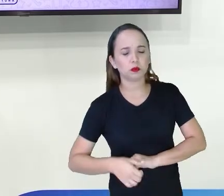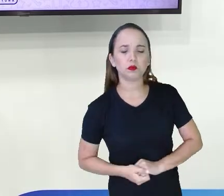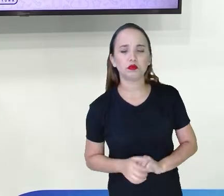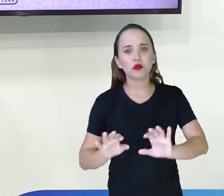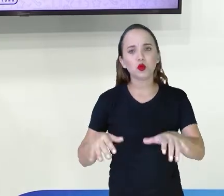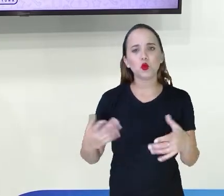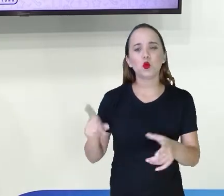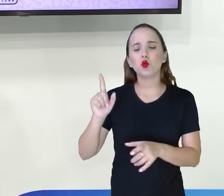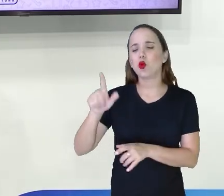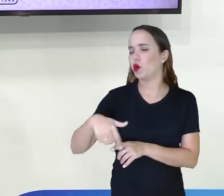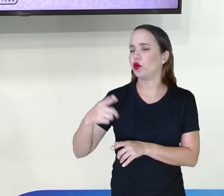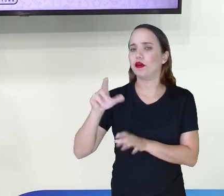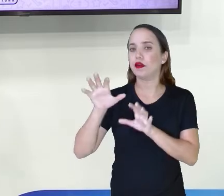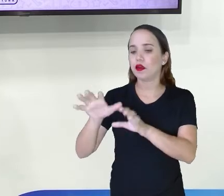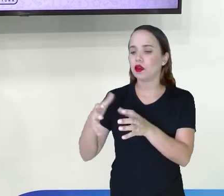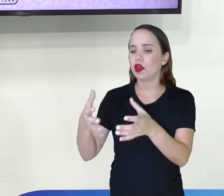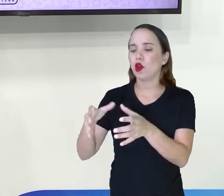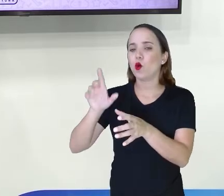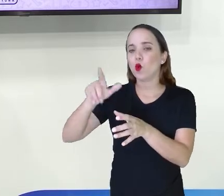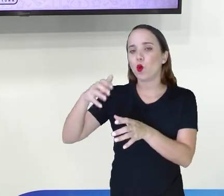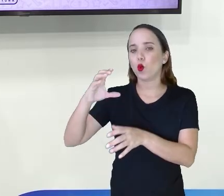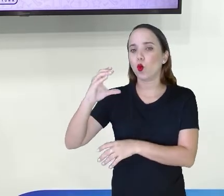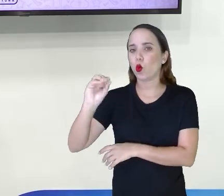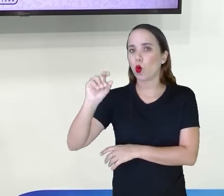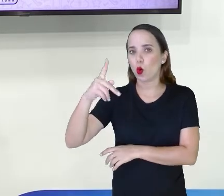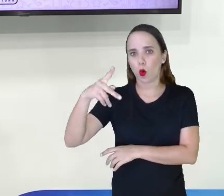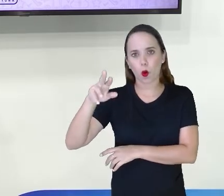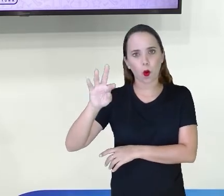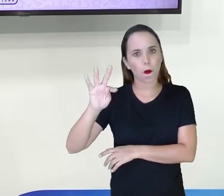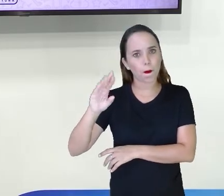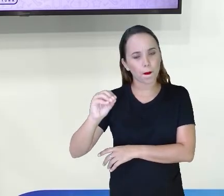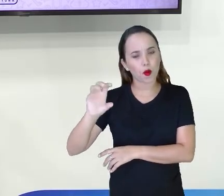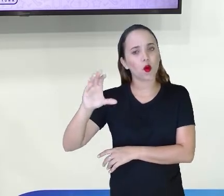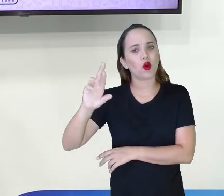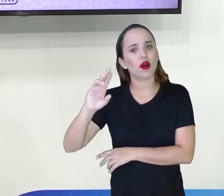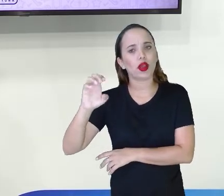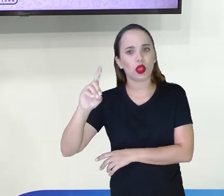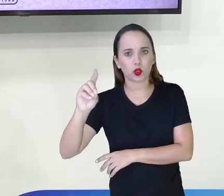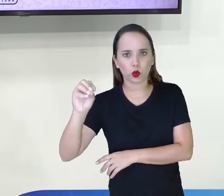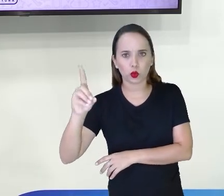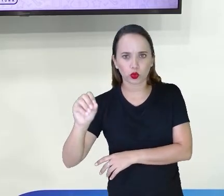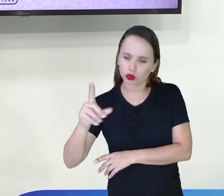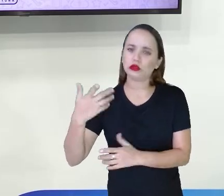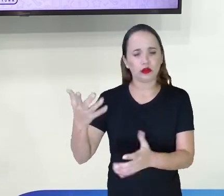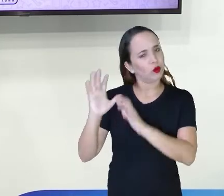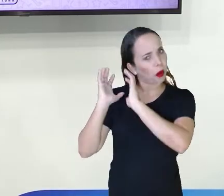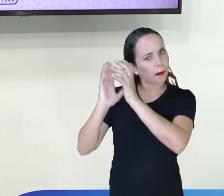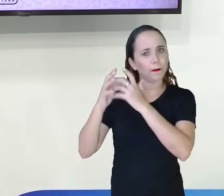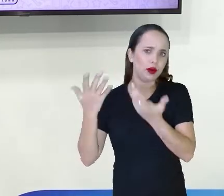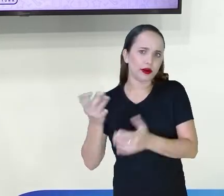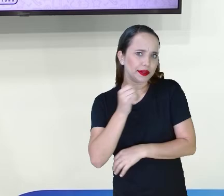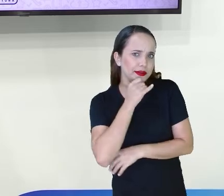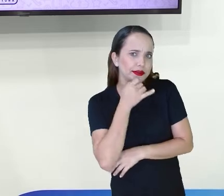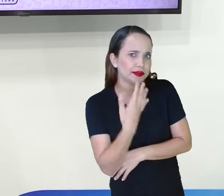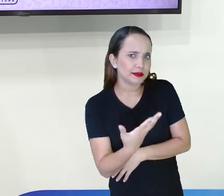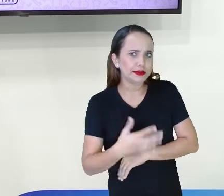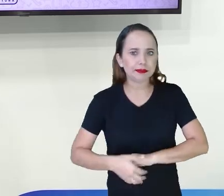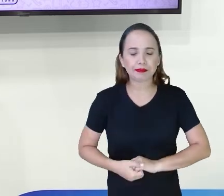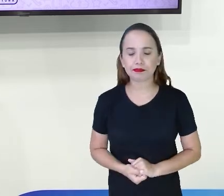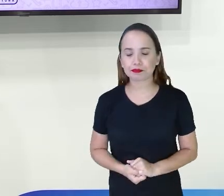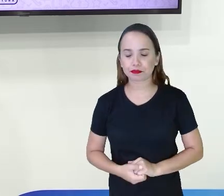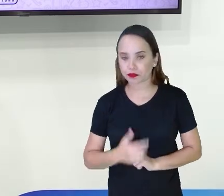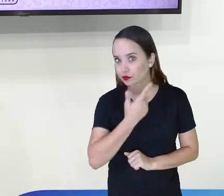pode ser considerado um corpo redondo? Uma esfera, uma bola de futebol, por exemplo. Outro exemplo